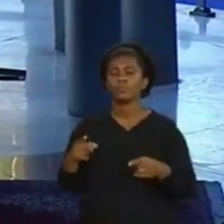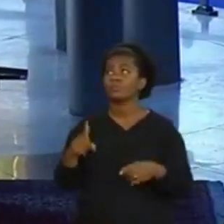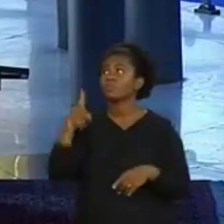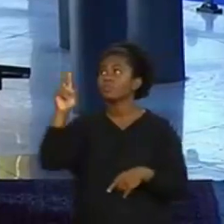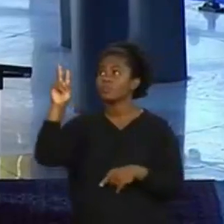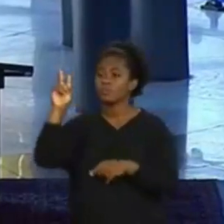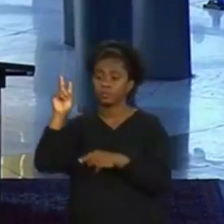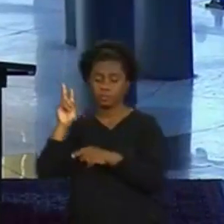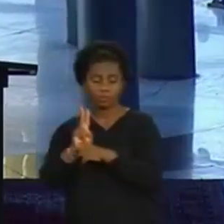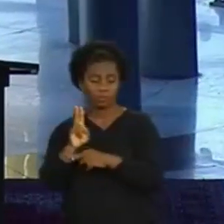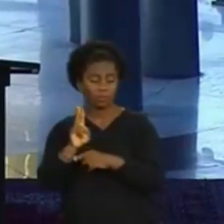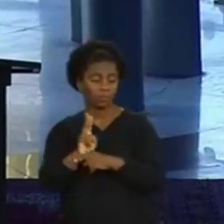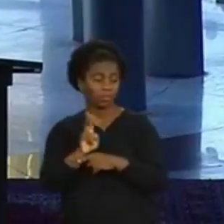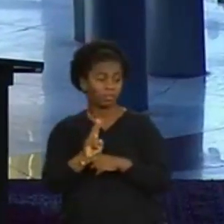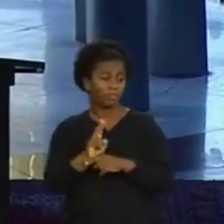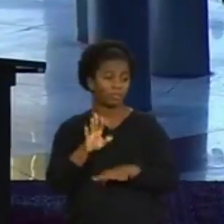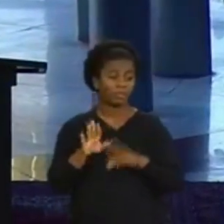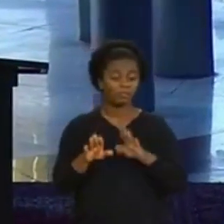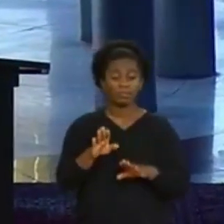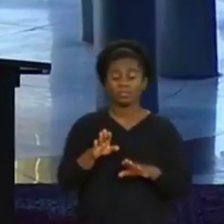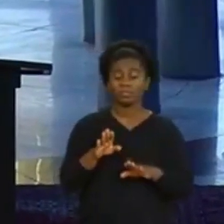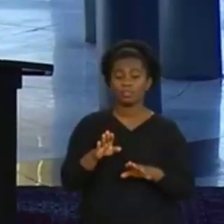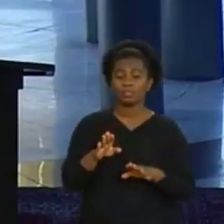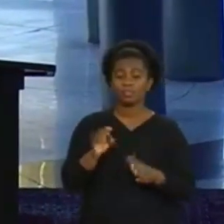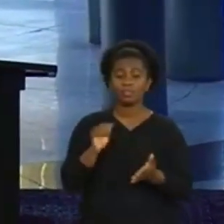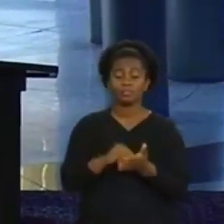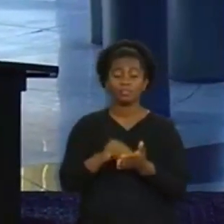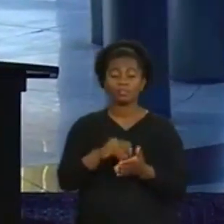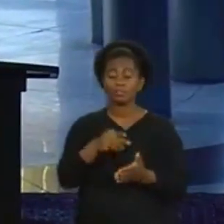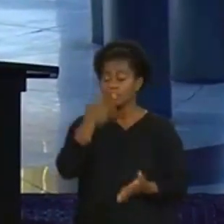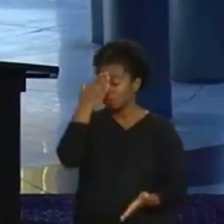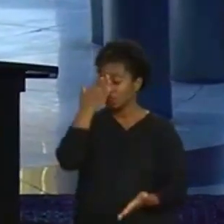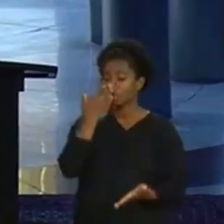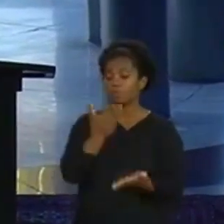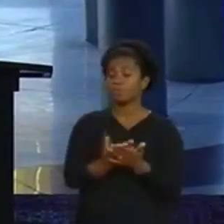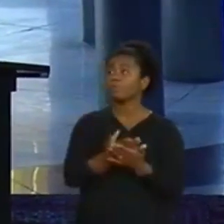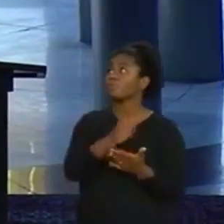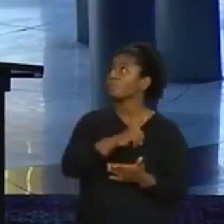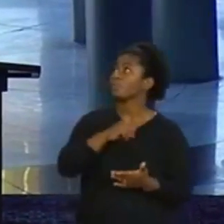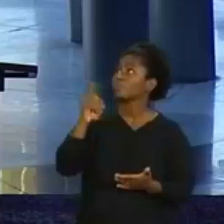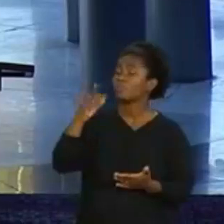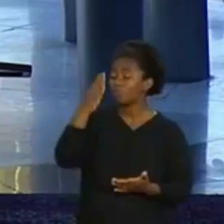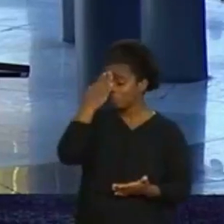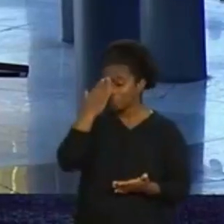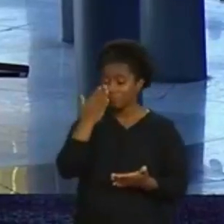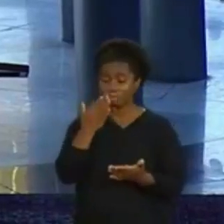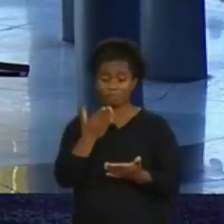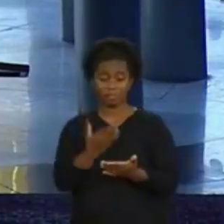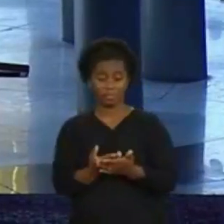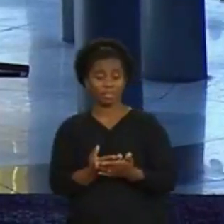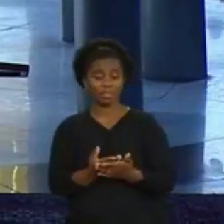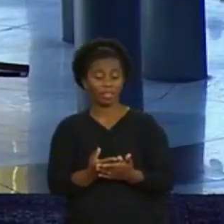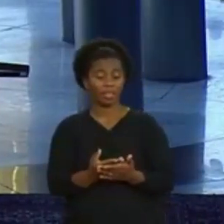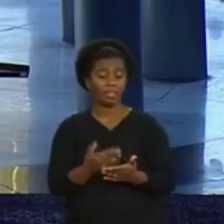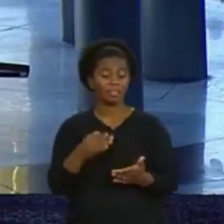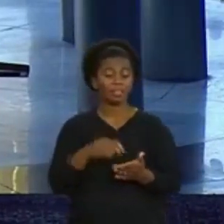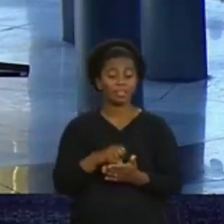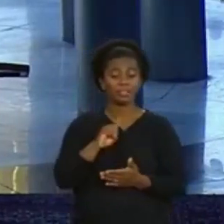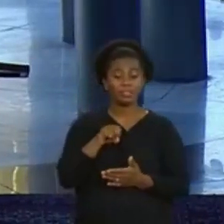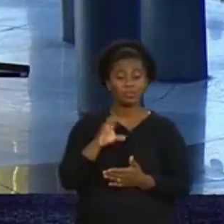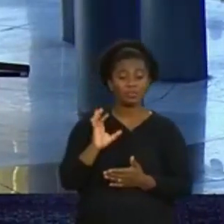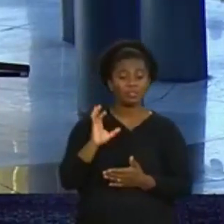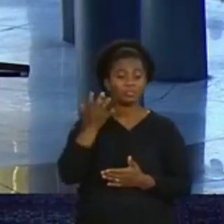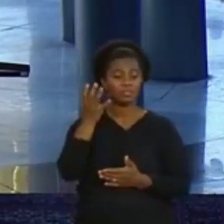Talvez está faltando você confiar esse ponto, confiar nele até quando o resultado não é bom para você,